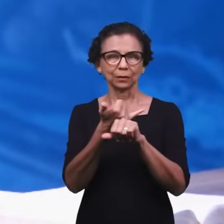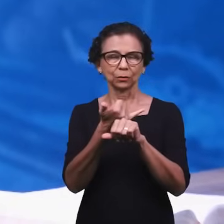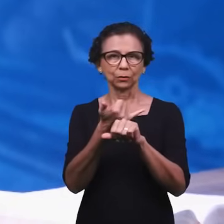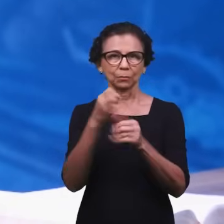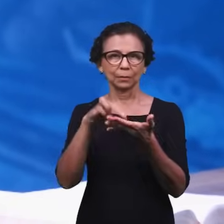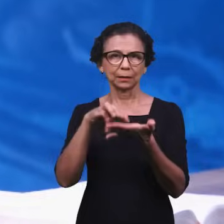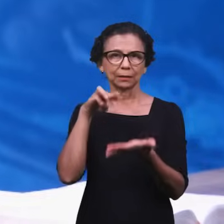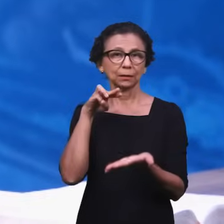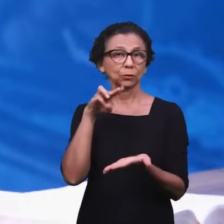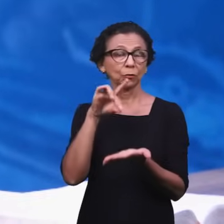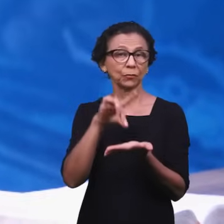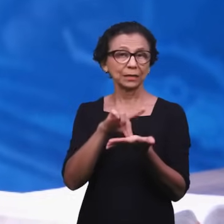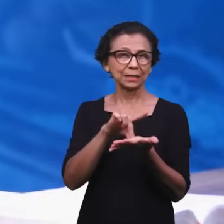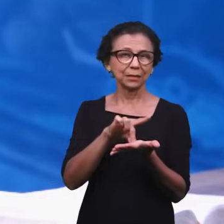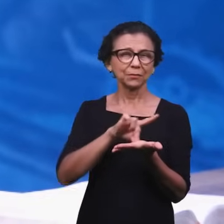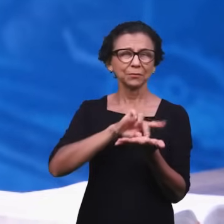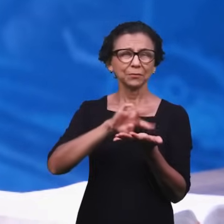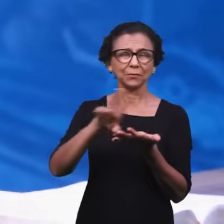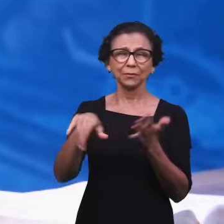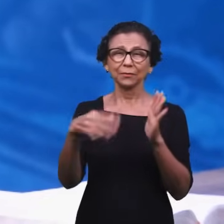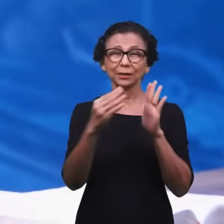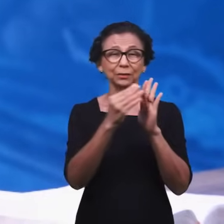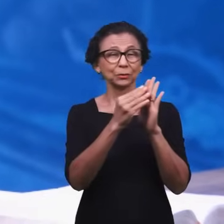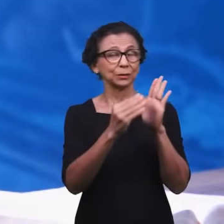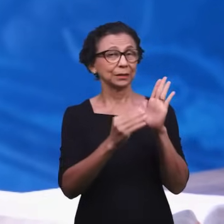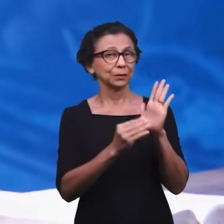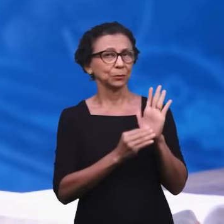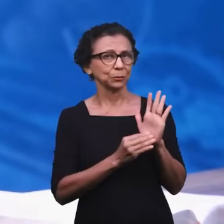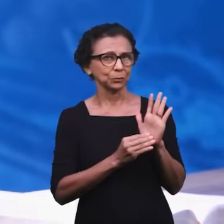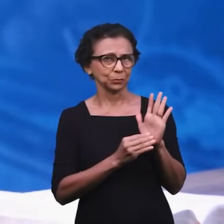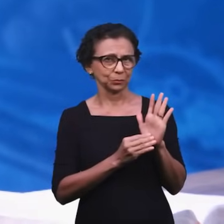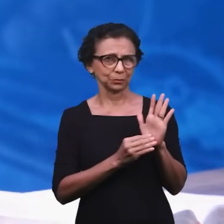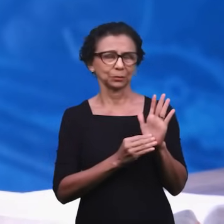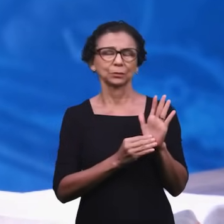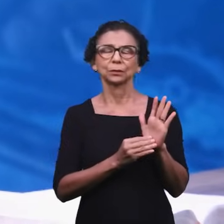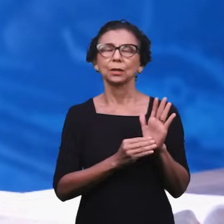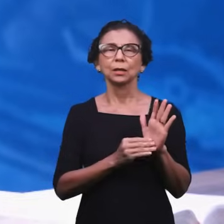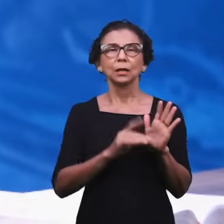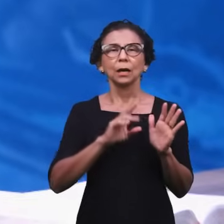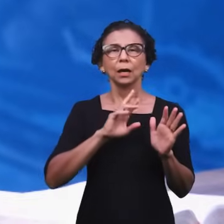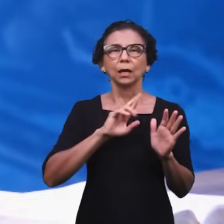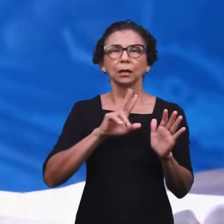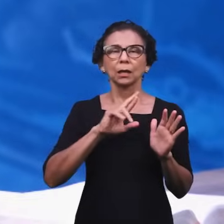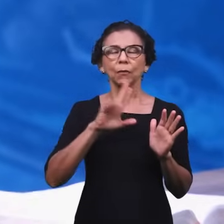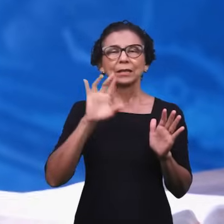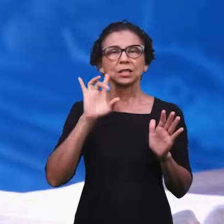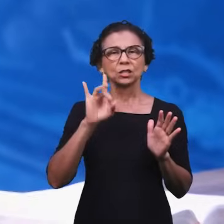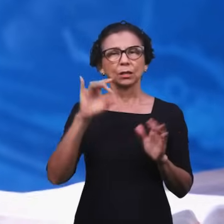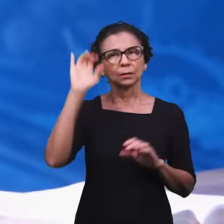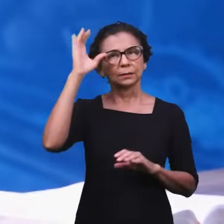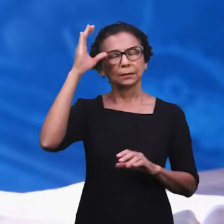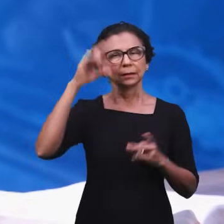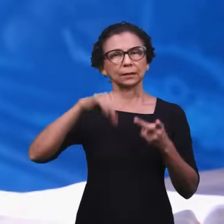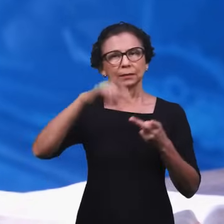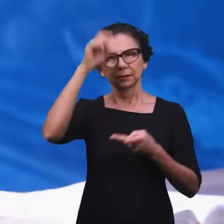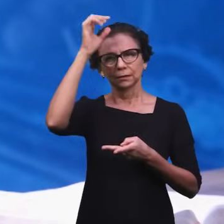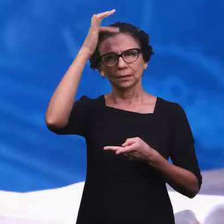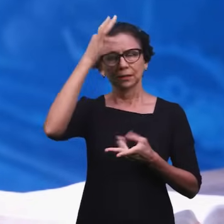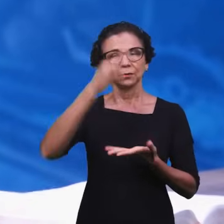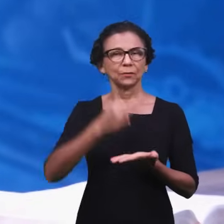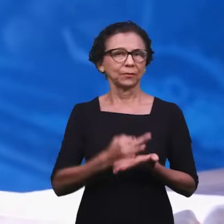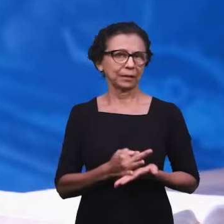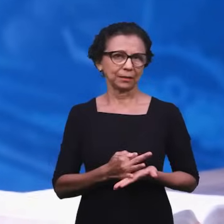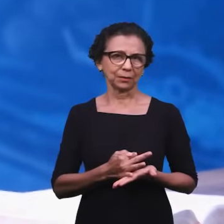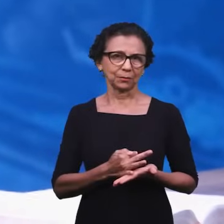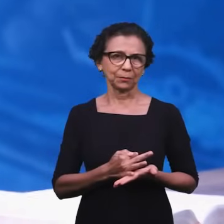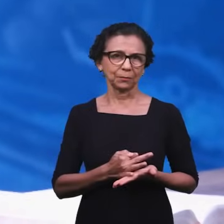diversos conteúdos, não apenas episódios do programa Ciência e Fé, mas todos os dias nós temos ali a